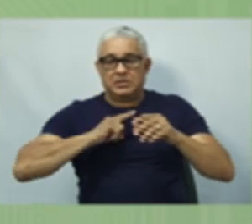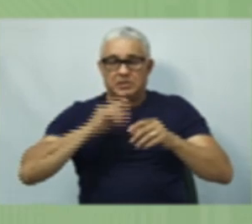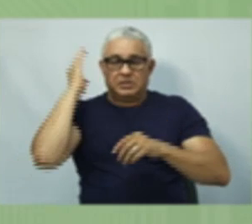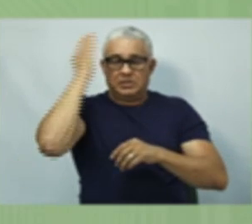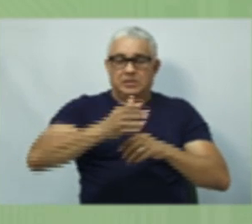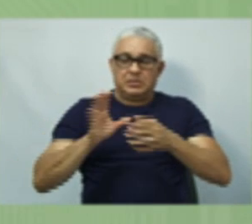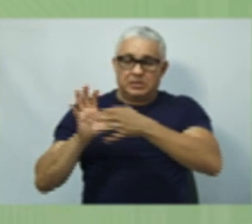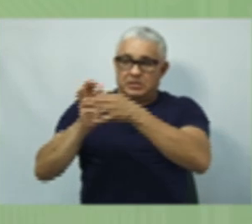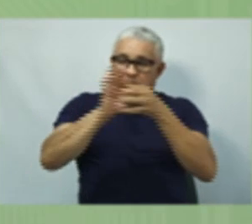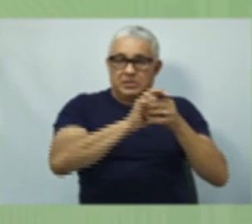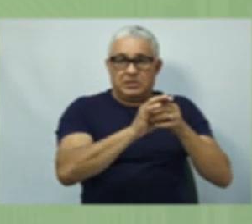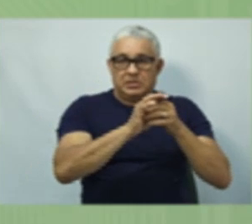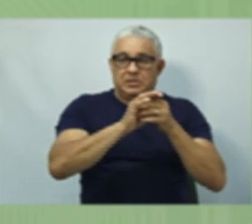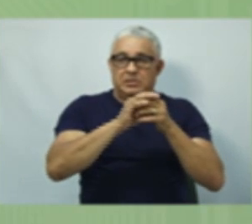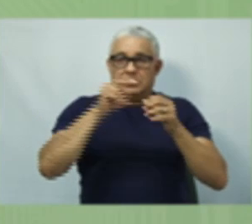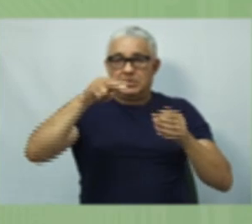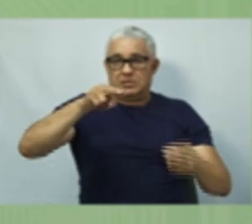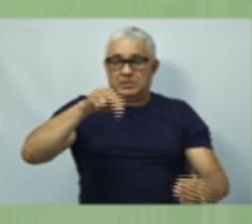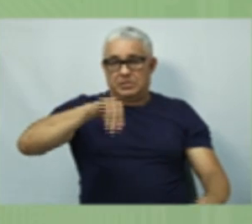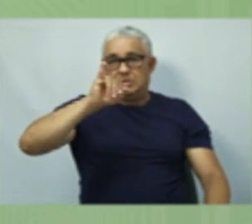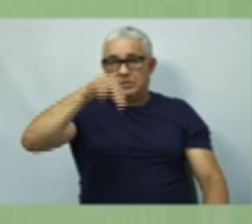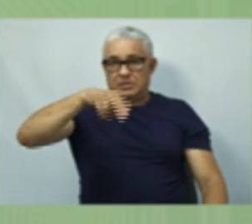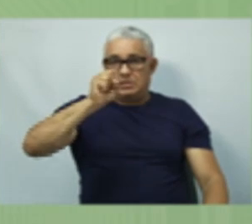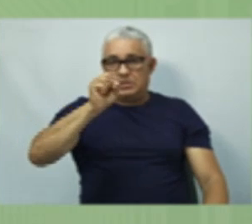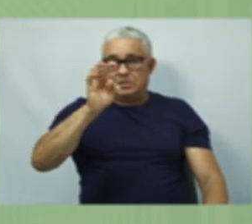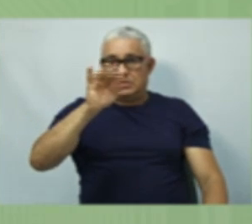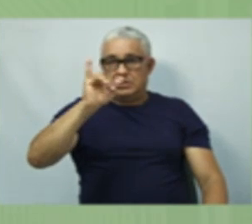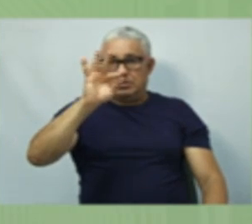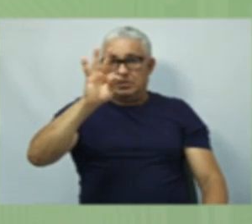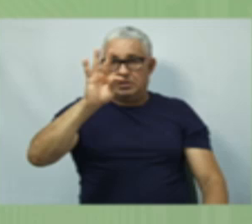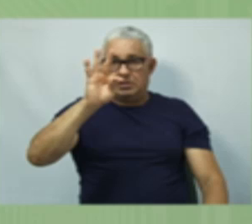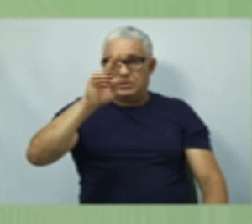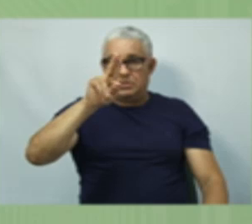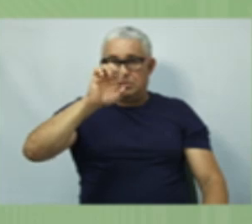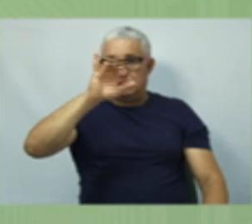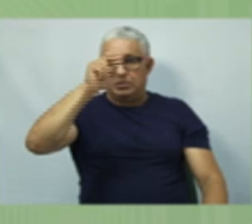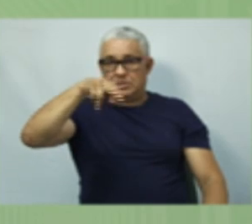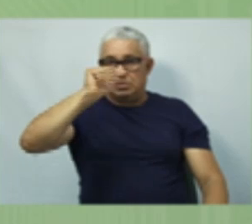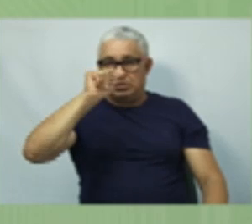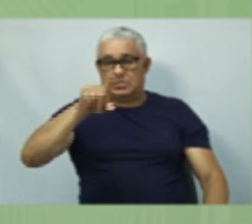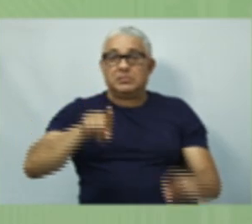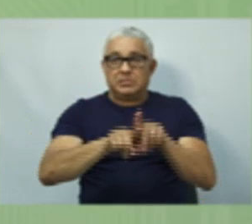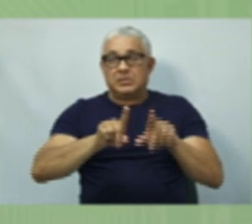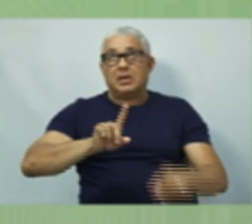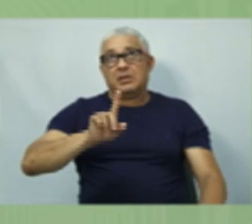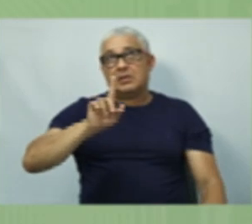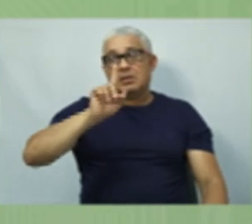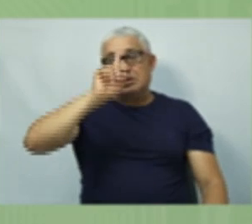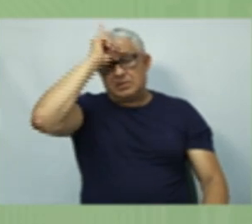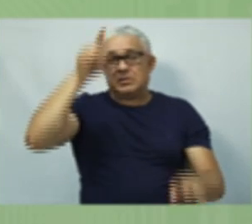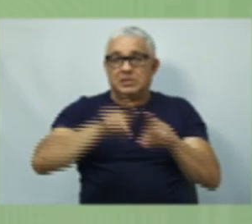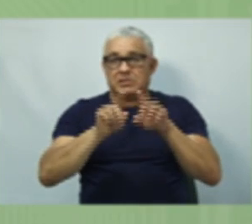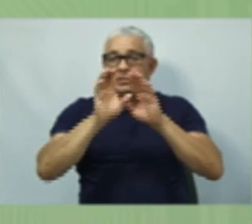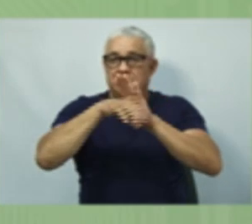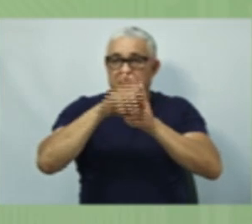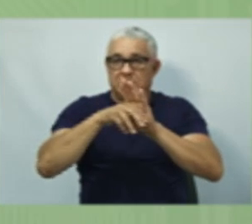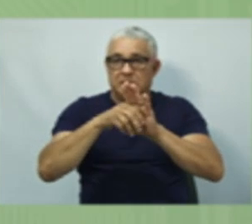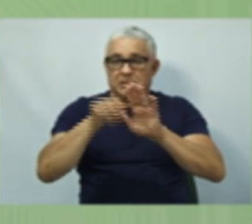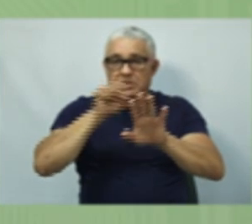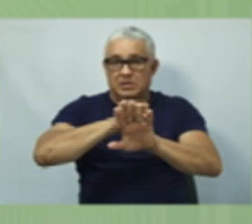nível institucional, que são as ideias e os conceitos abstratos. A gente pode perceber aí que a maior